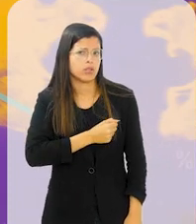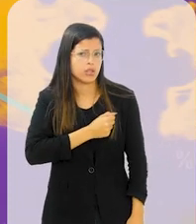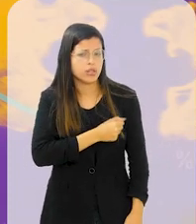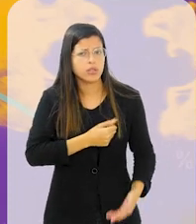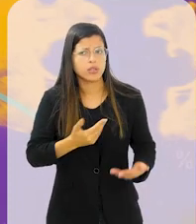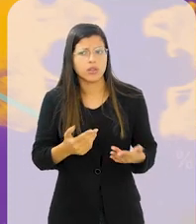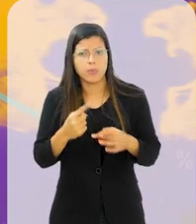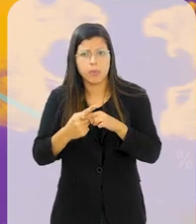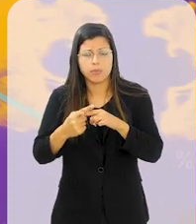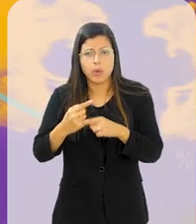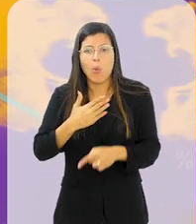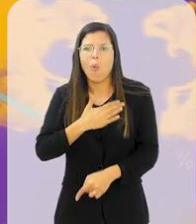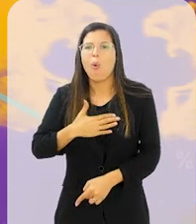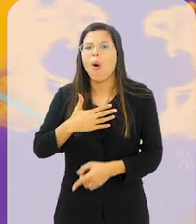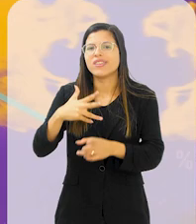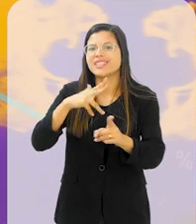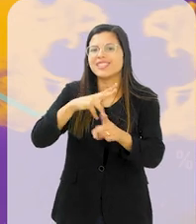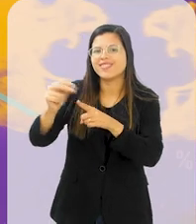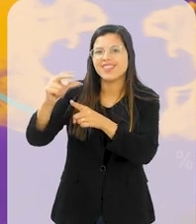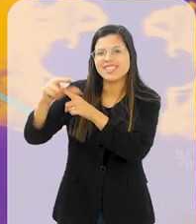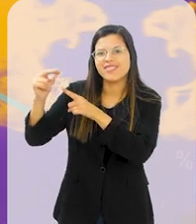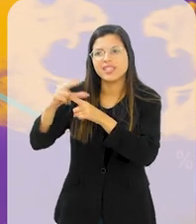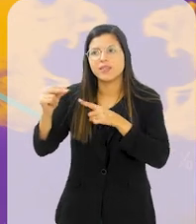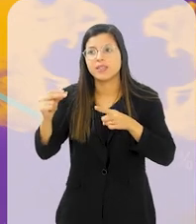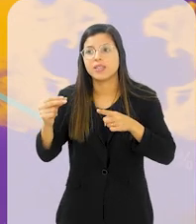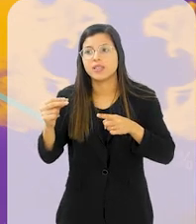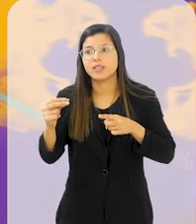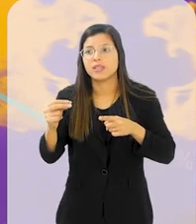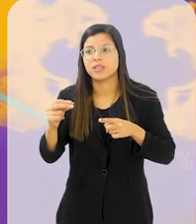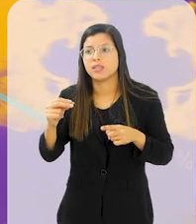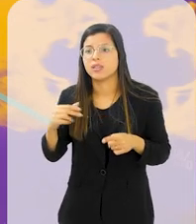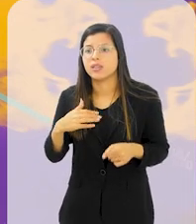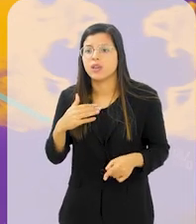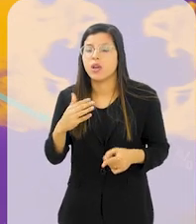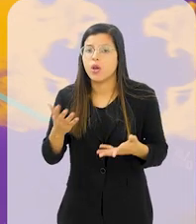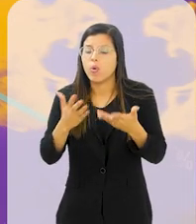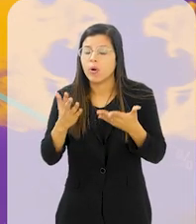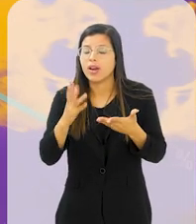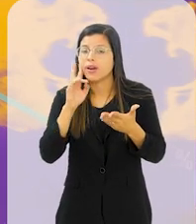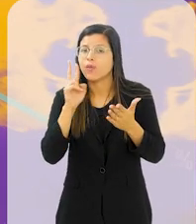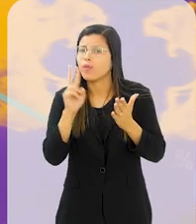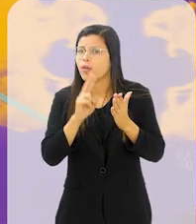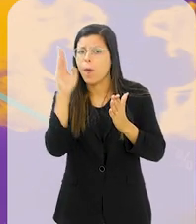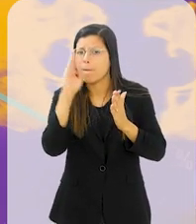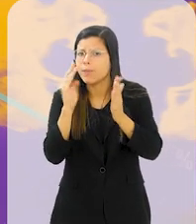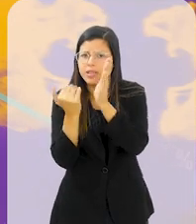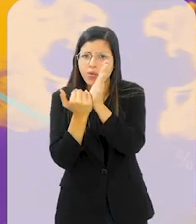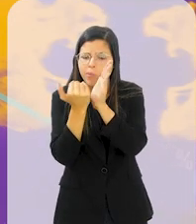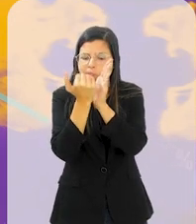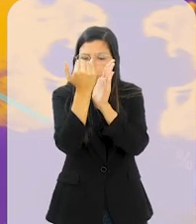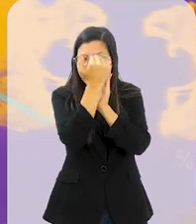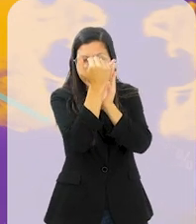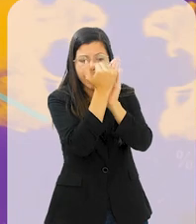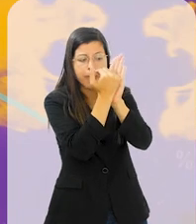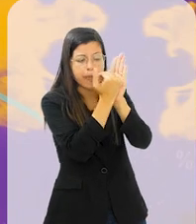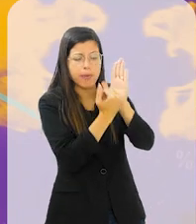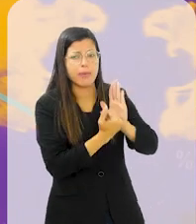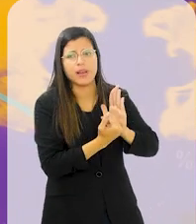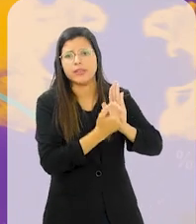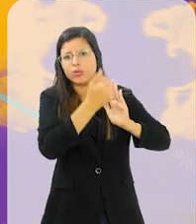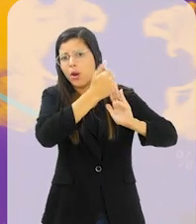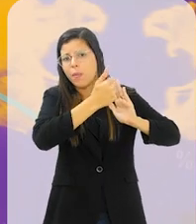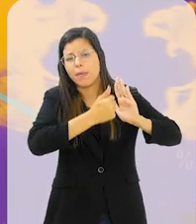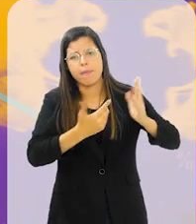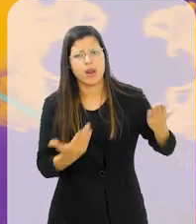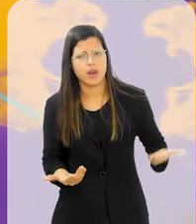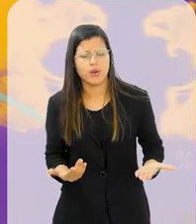sou saudosista, mas porque eu gosto de conquista, porque eu quero ver o Brasil lá em cima, até na artilharia, e o Brasil não está nem